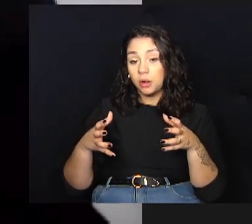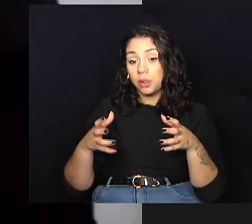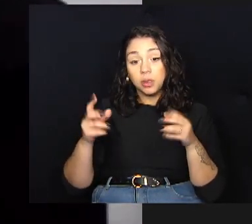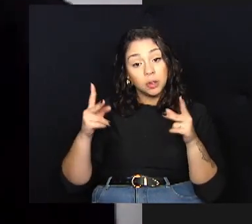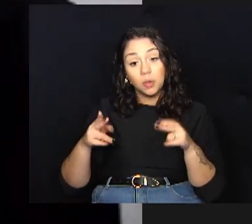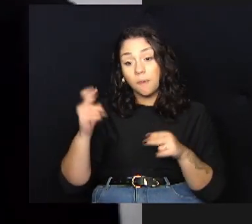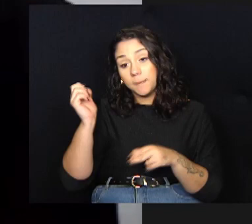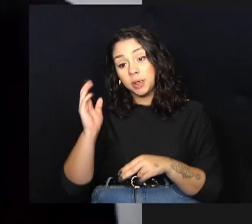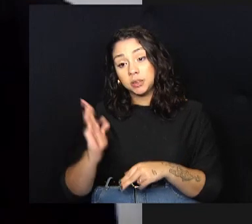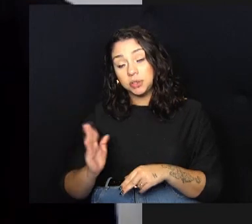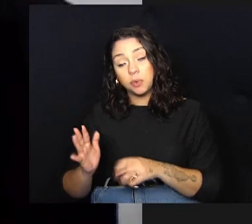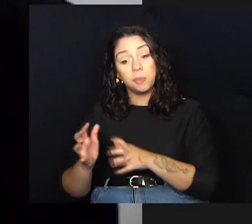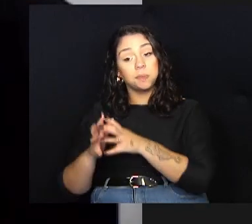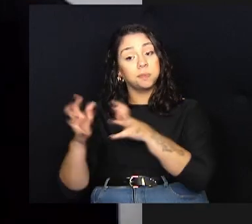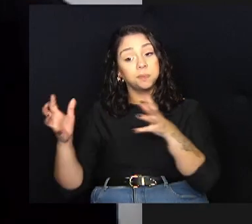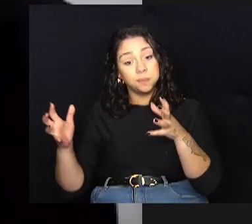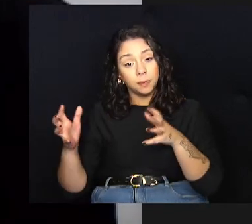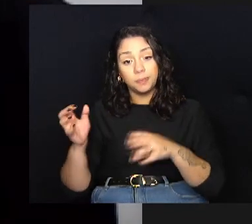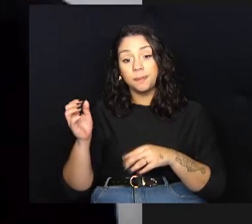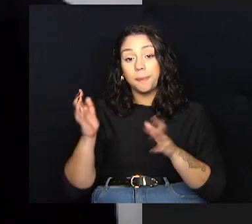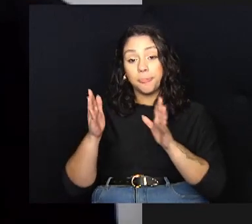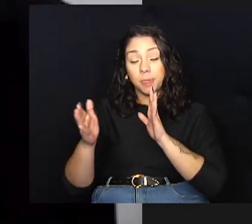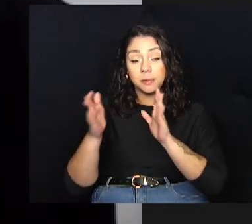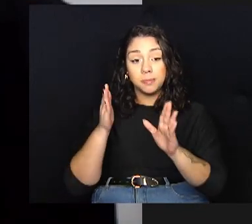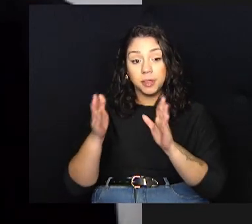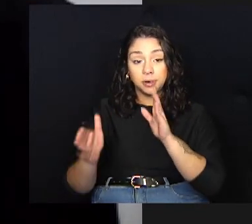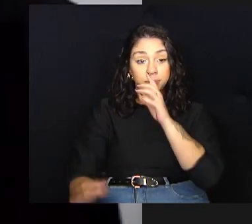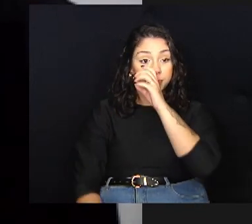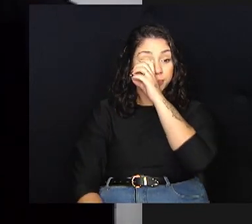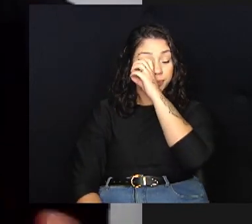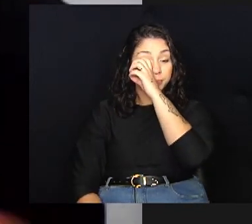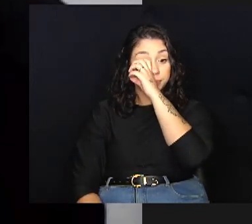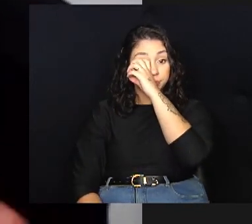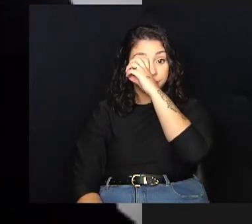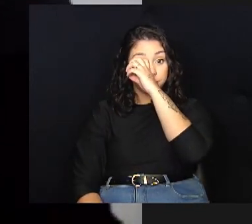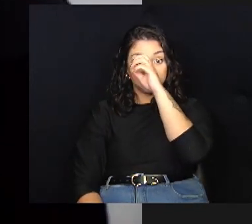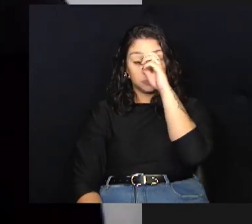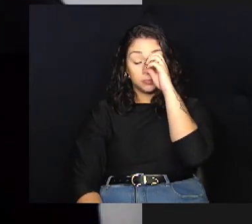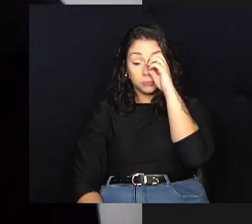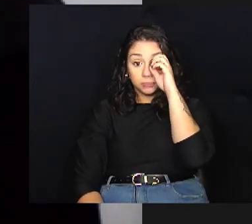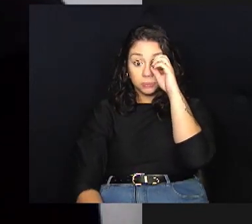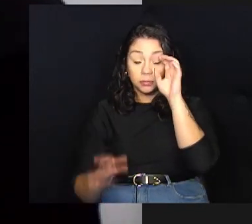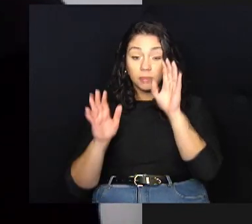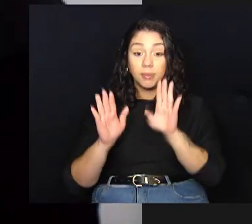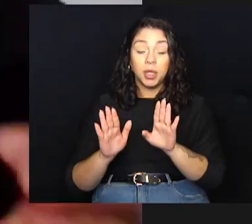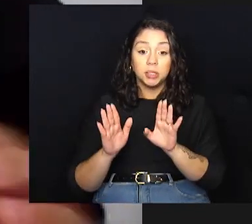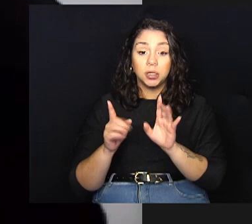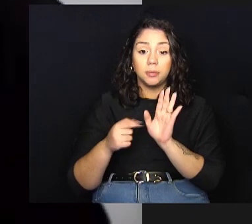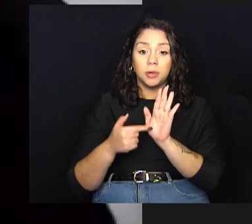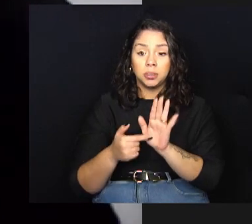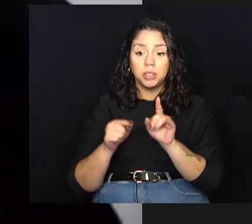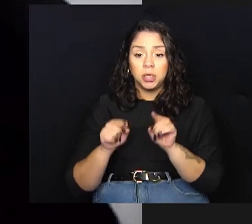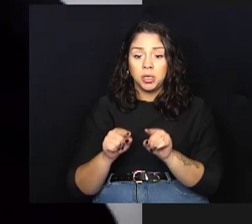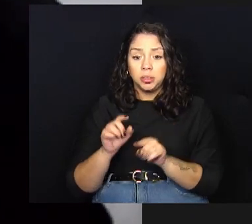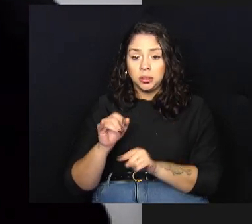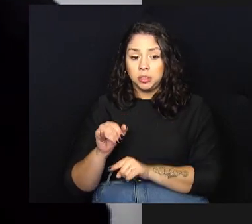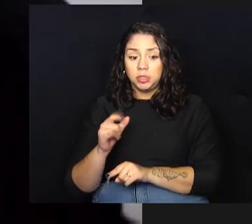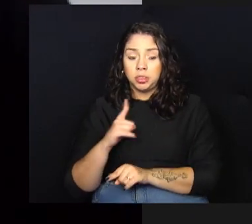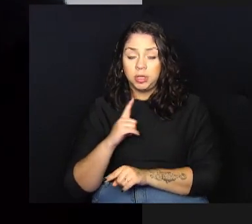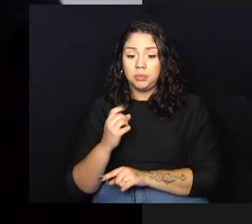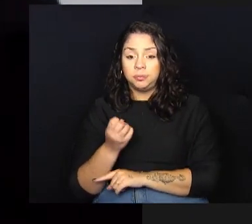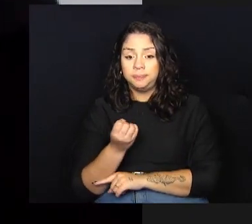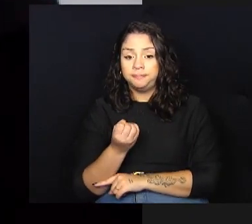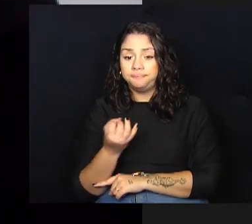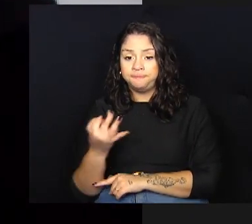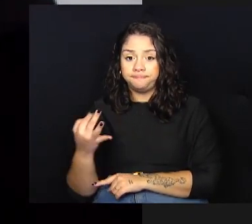né nesse período mais reflete agora quando a gente olha em termos de volume